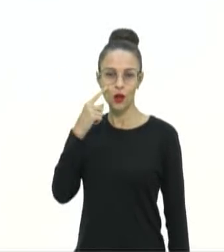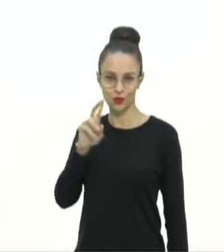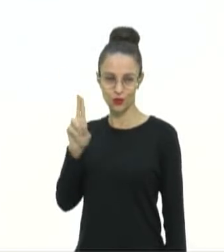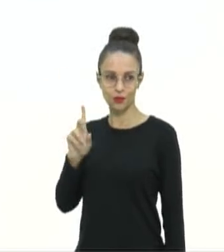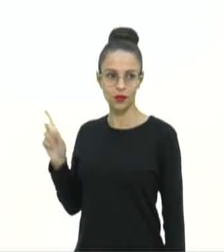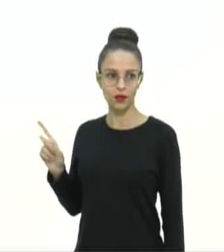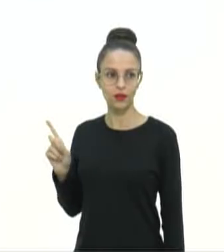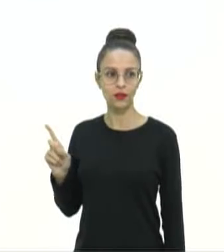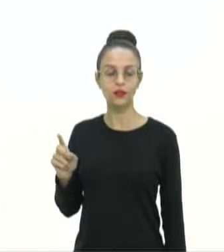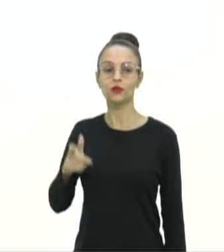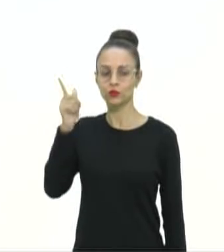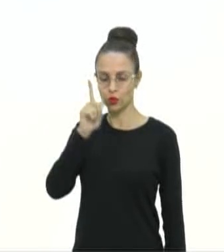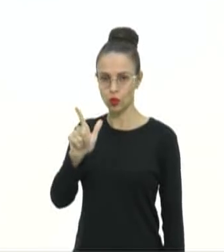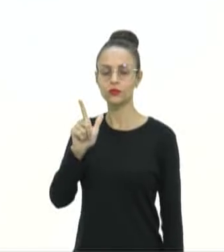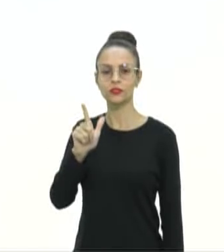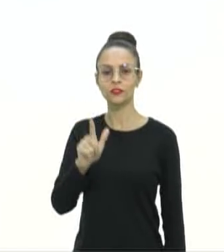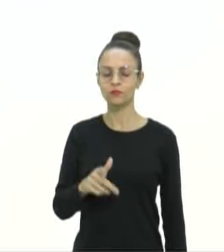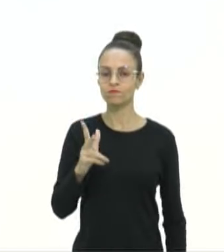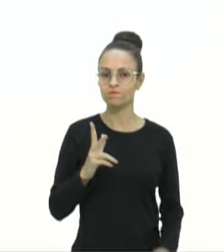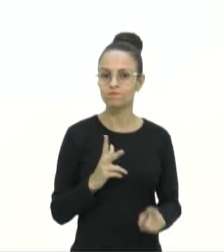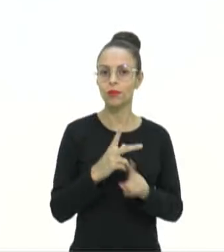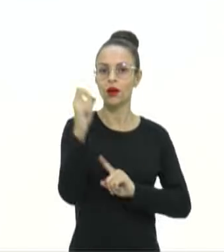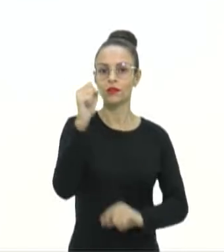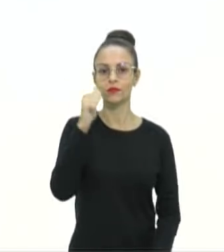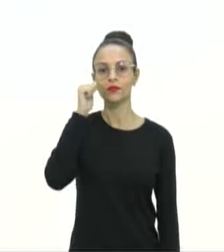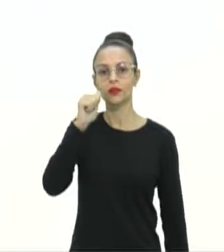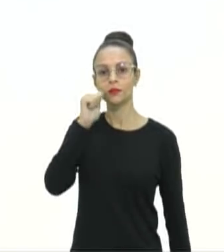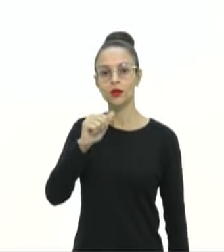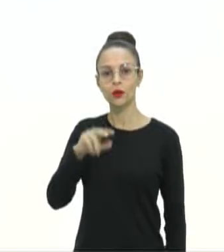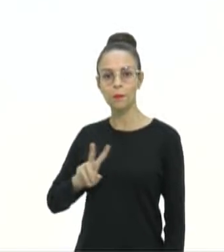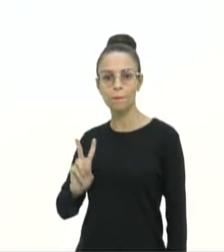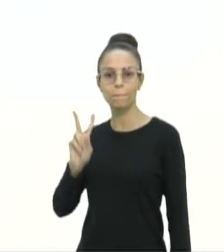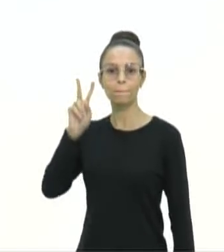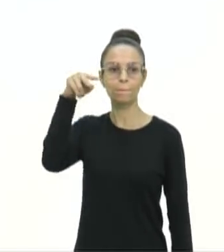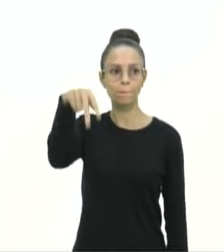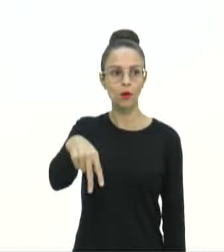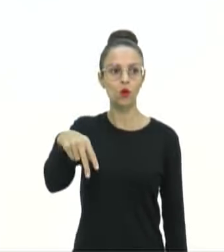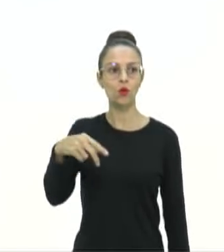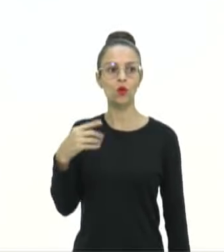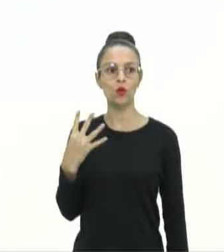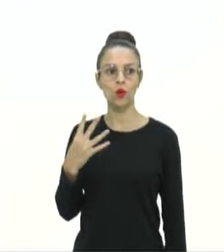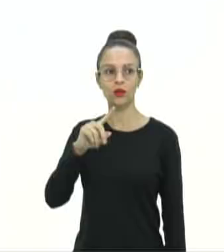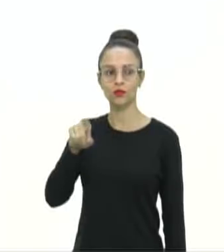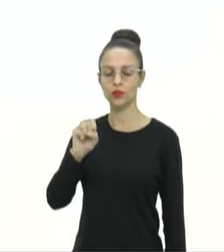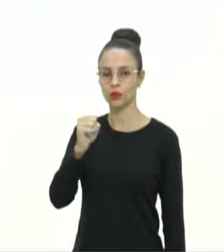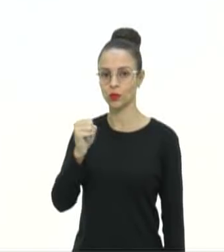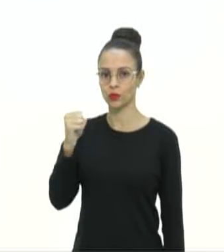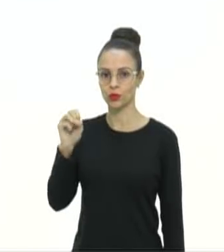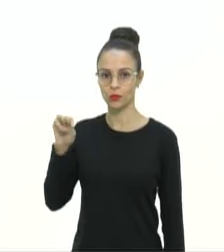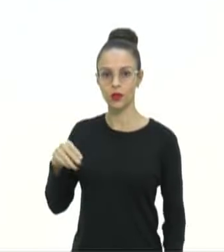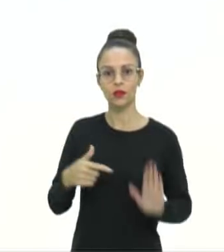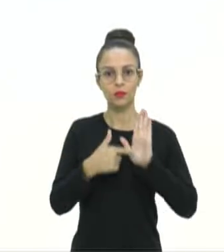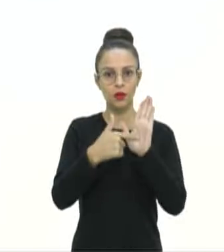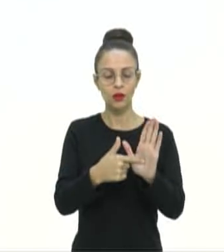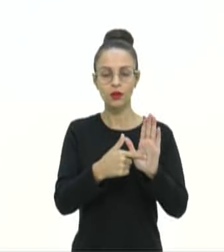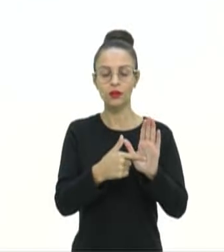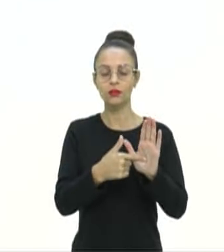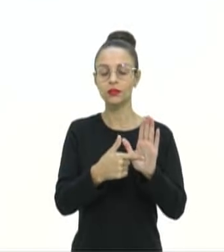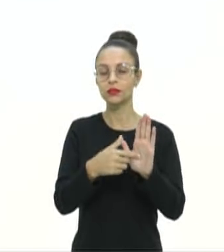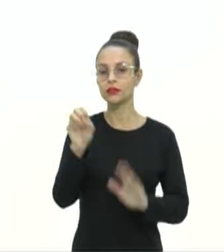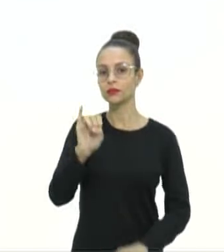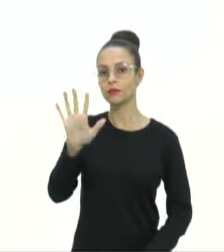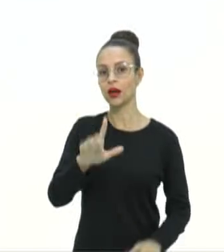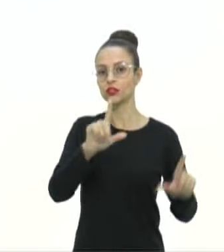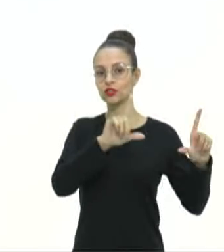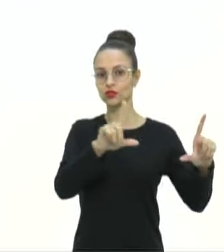Feofanova bateu o recorde feminino, saltando 4,88 metros. A figura a seguir representa o atleta durante